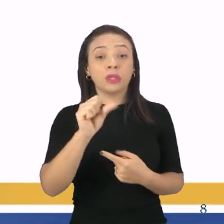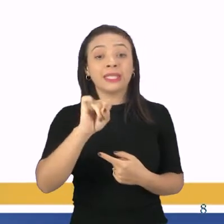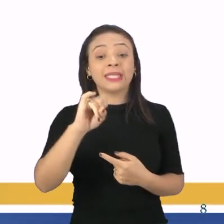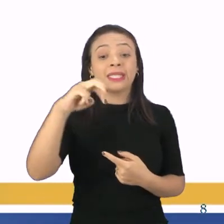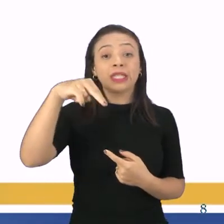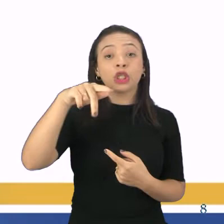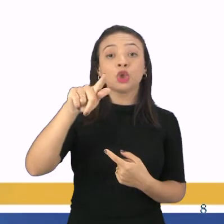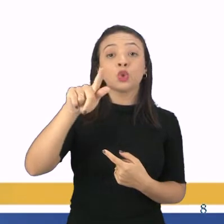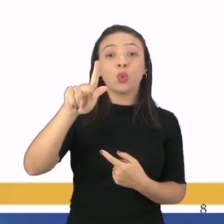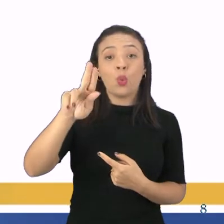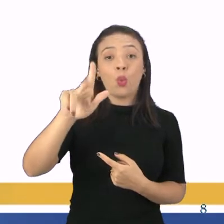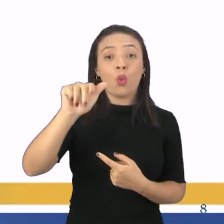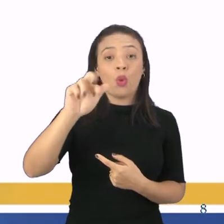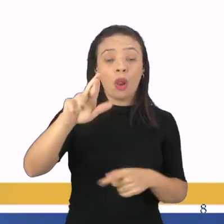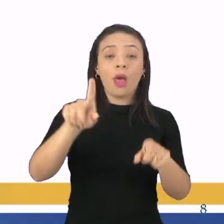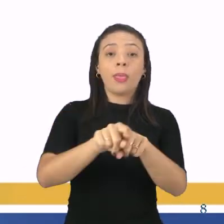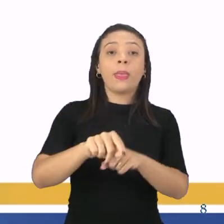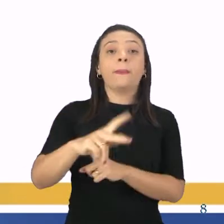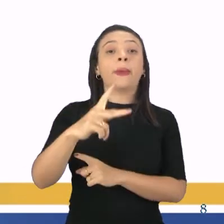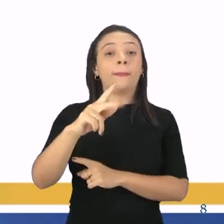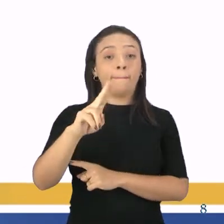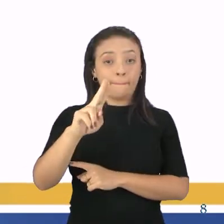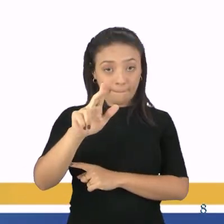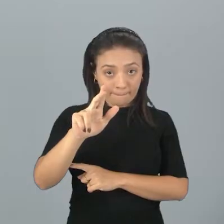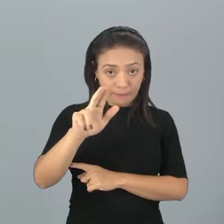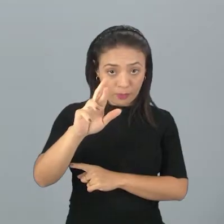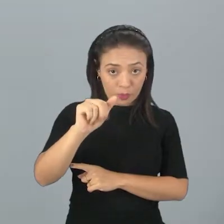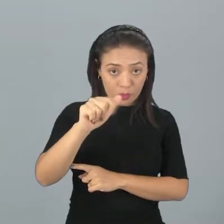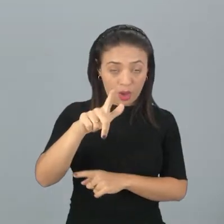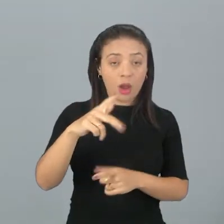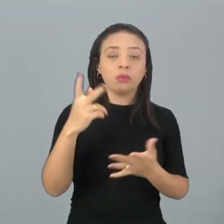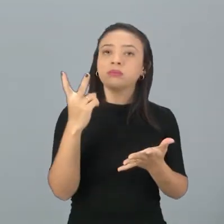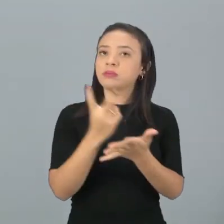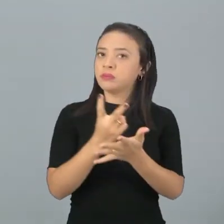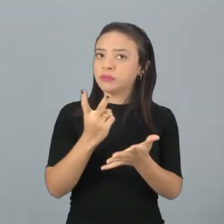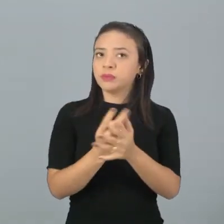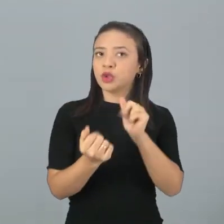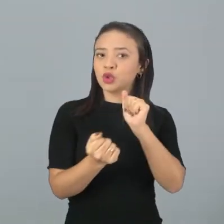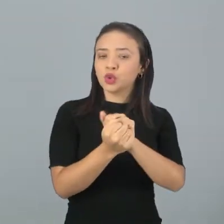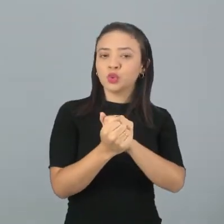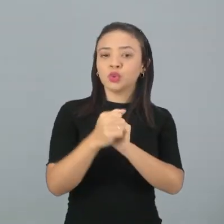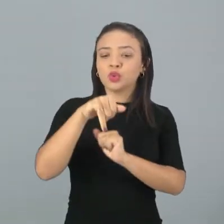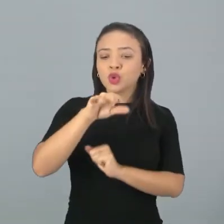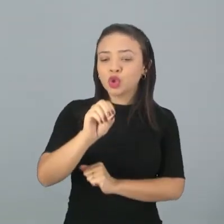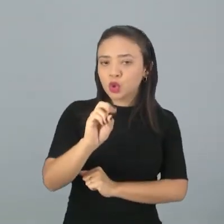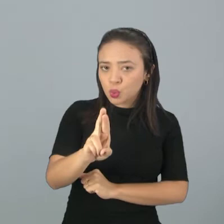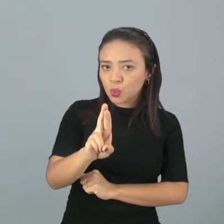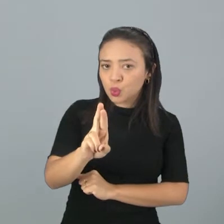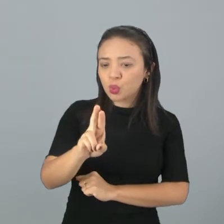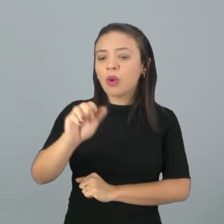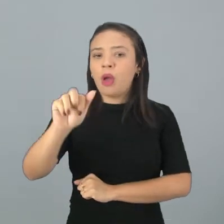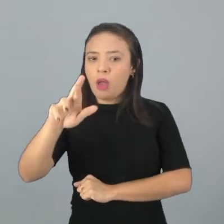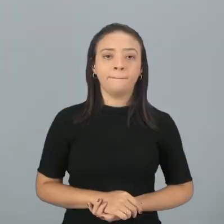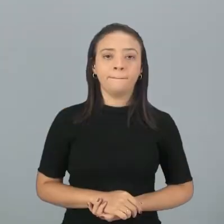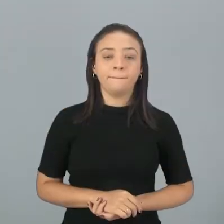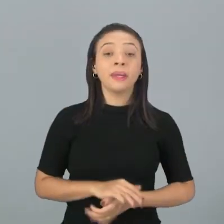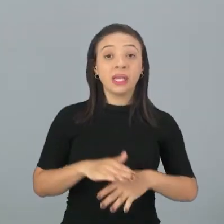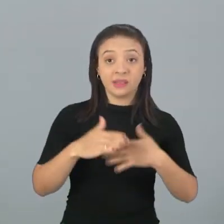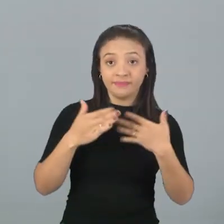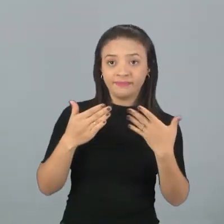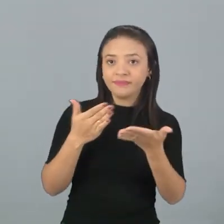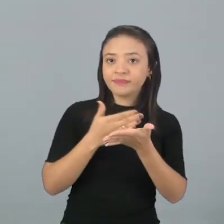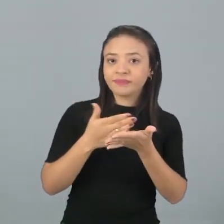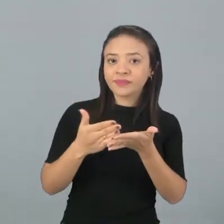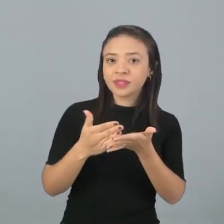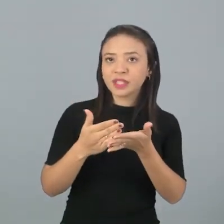o pronome you é acompanhado de are, ok? Tanto você quanto vocês, a gente acompanha sempre com are. Então, vamos